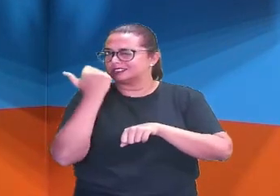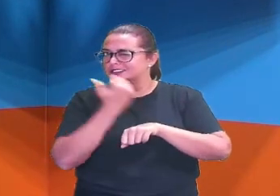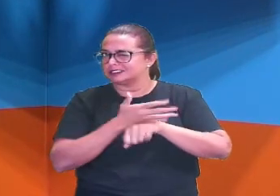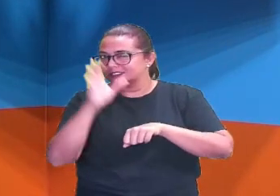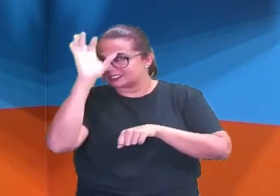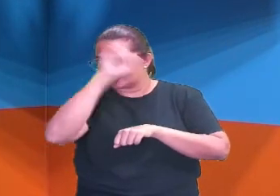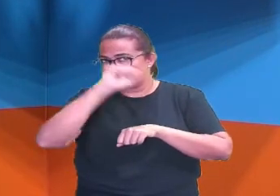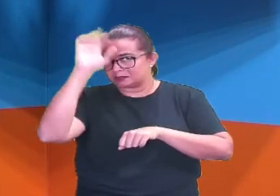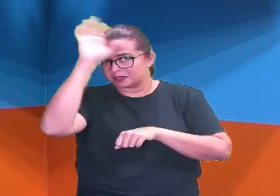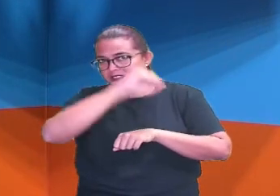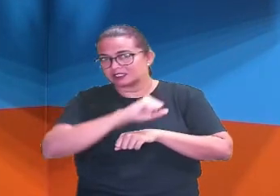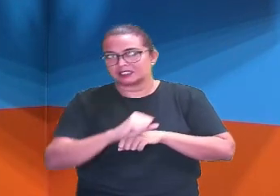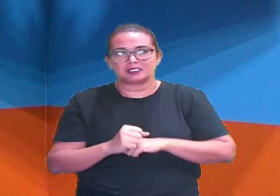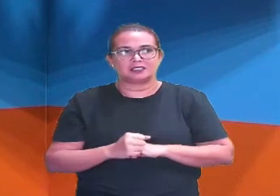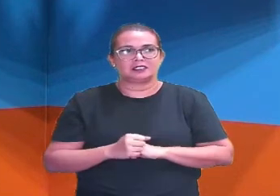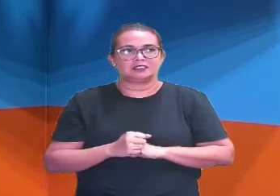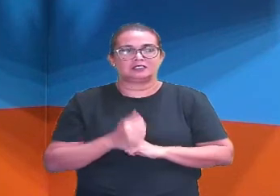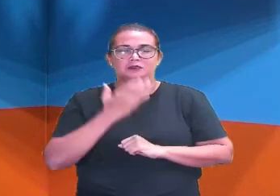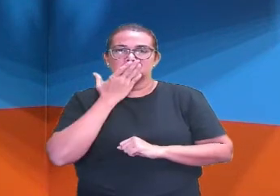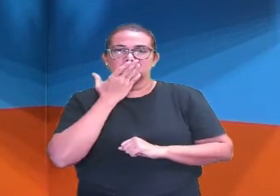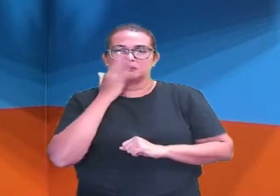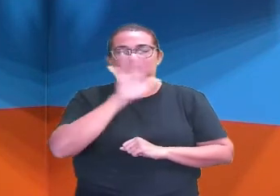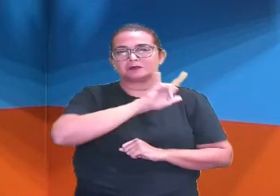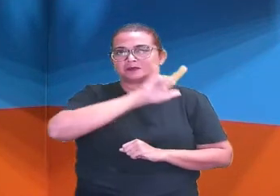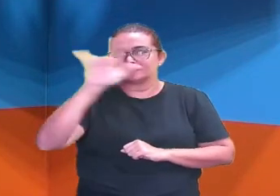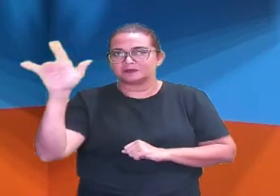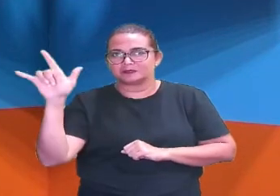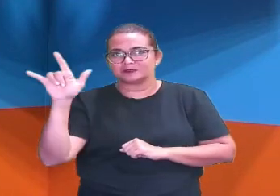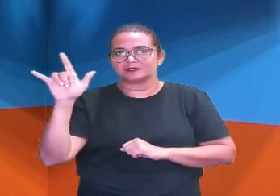Vamos aprender? Então,